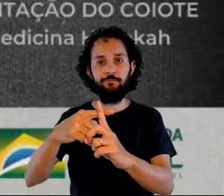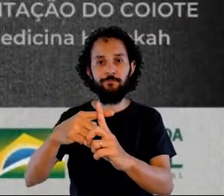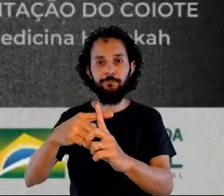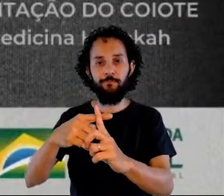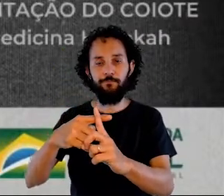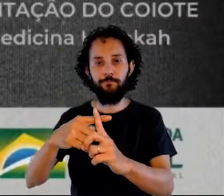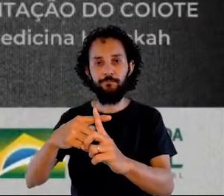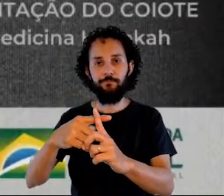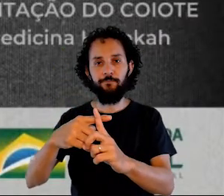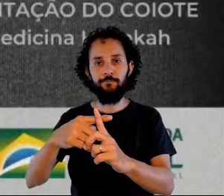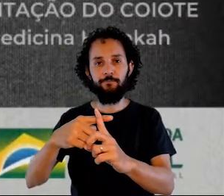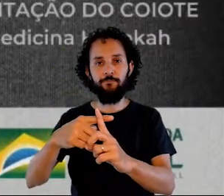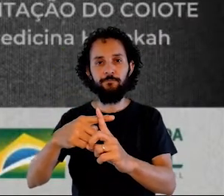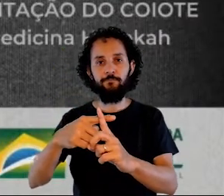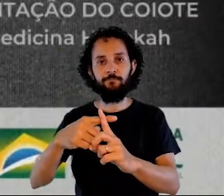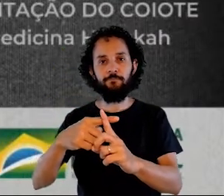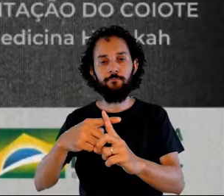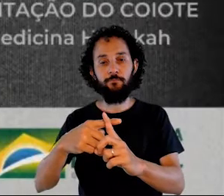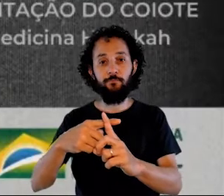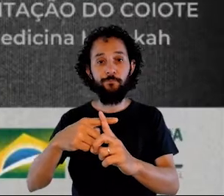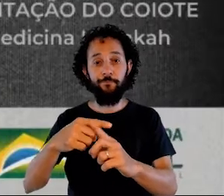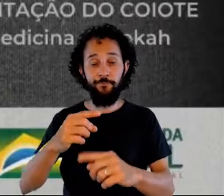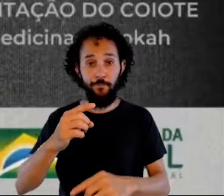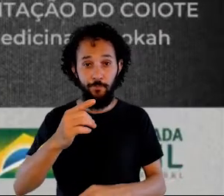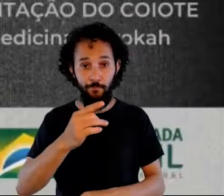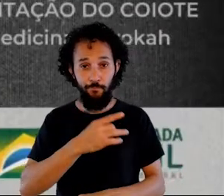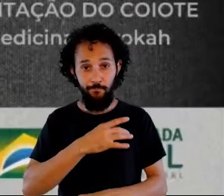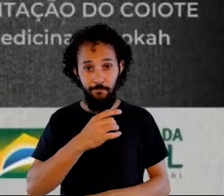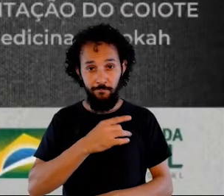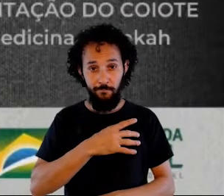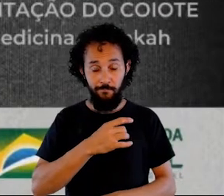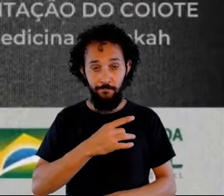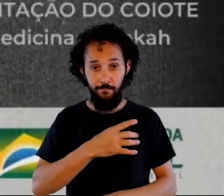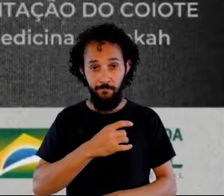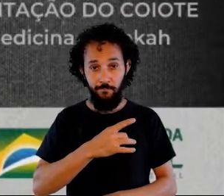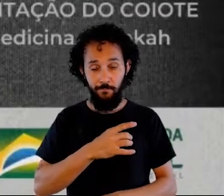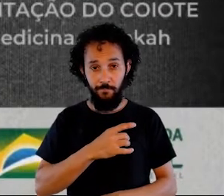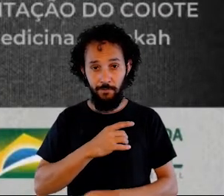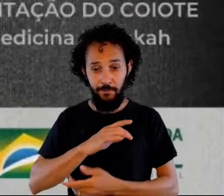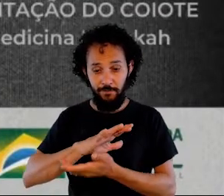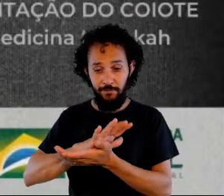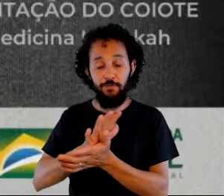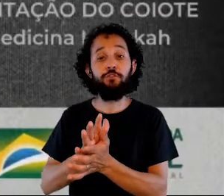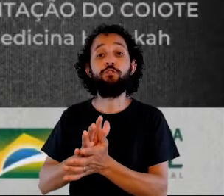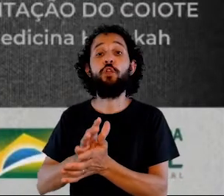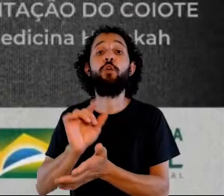O medo destrói nossa escolha,